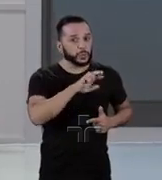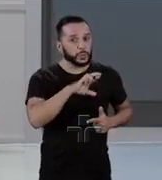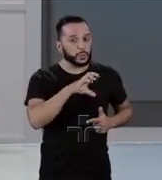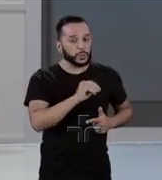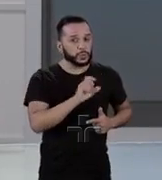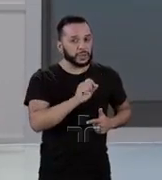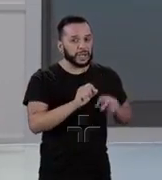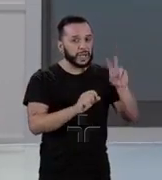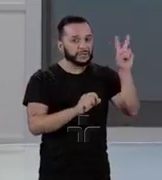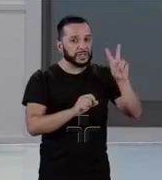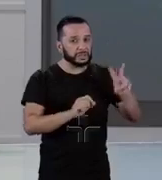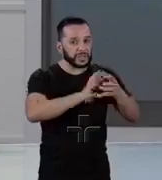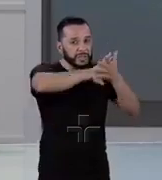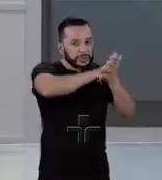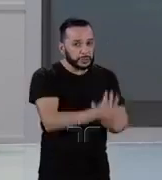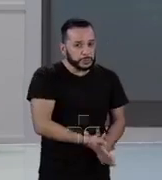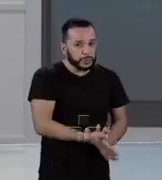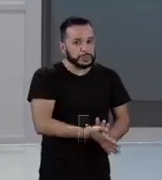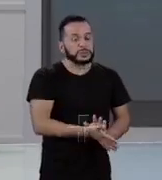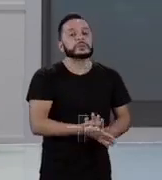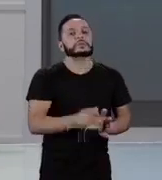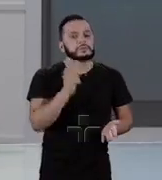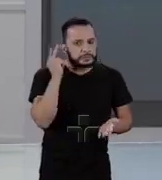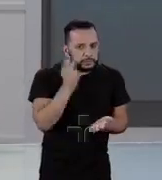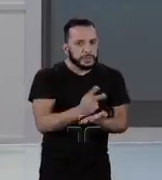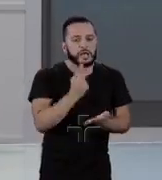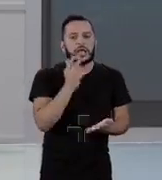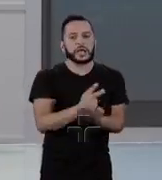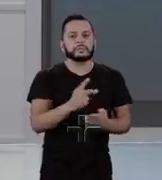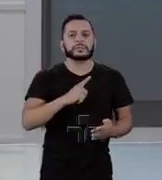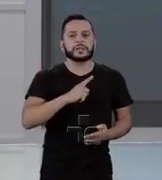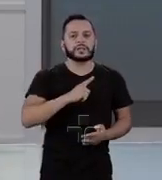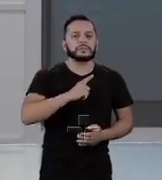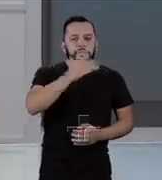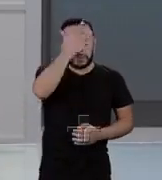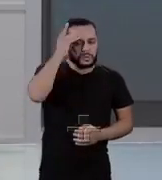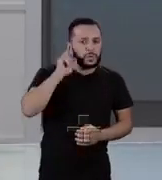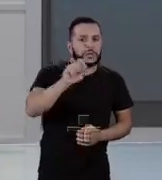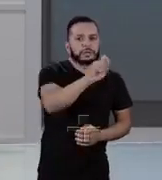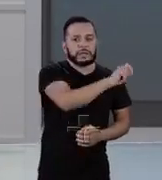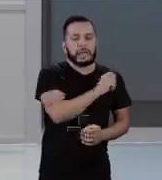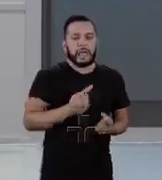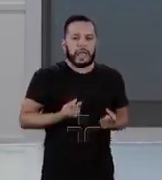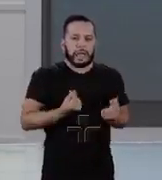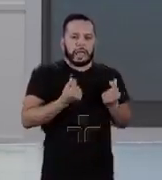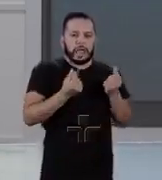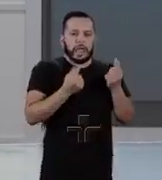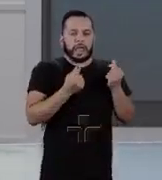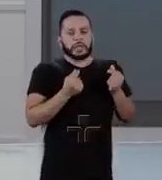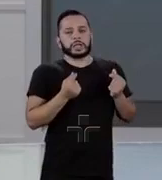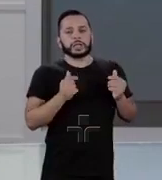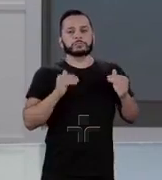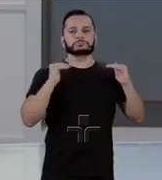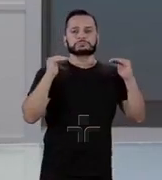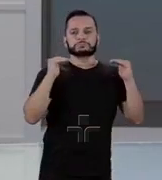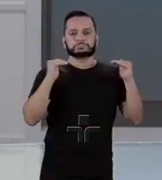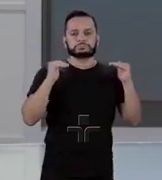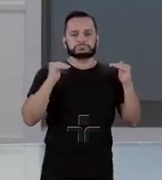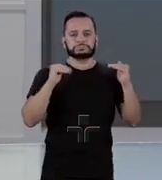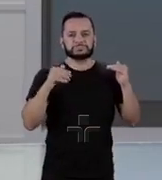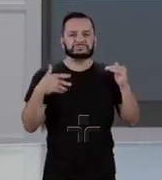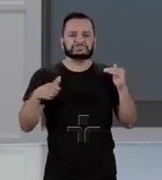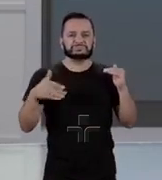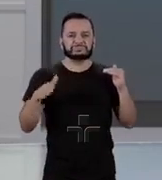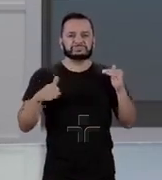fazê-lo porque a Venezuela sempre teve uma elite muito rica e super irresponsável com o resto do país. Então, você tem uma mistura explosiva